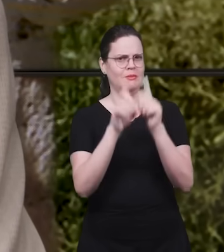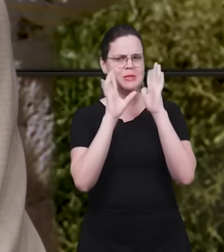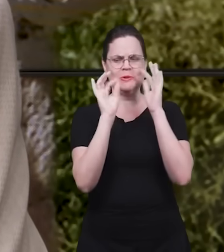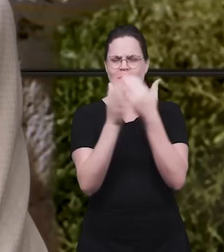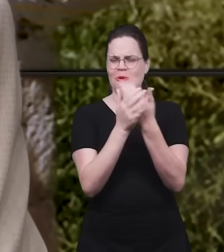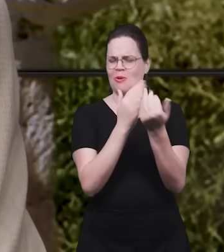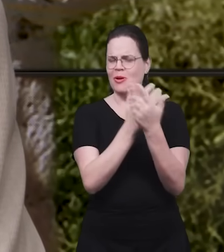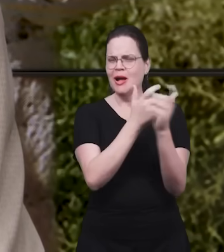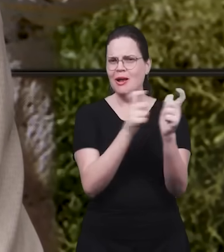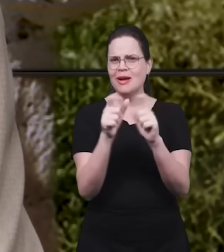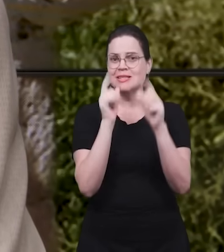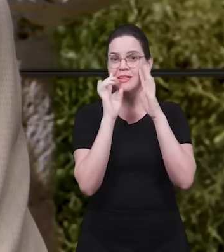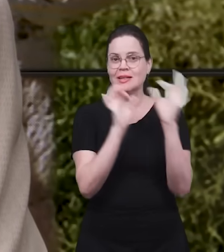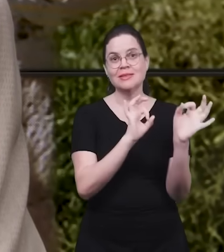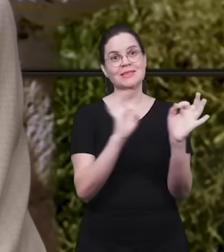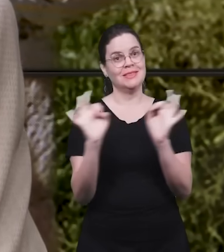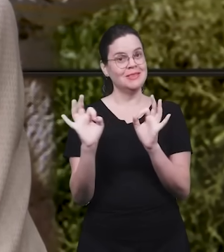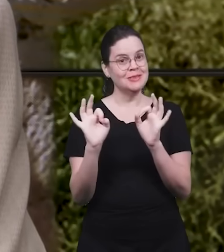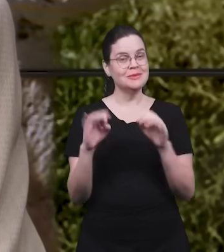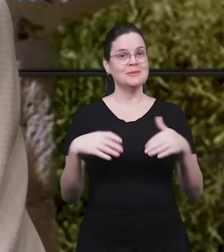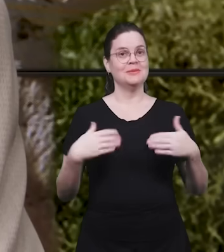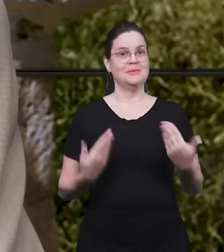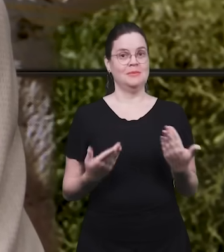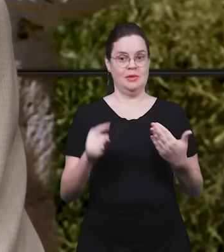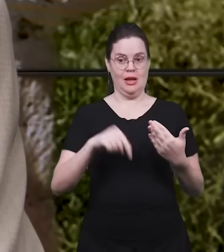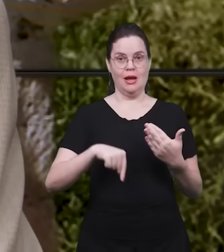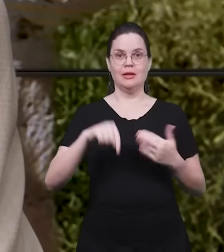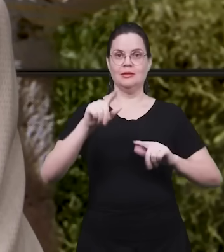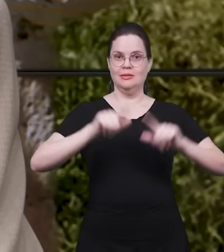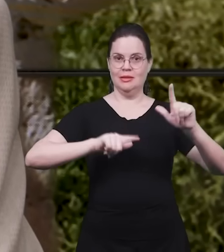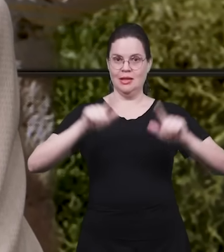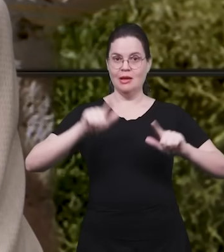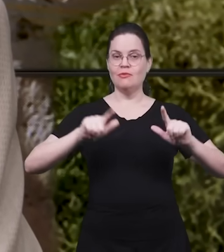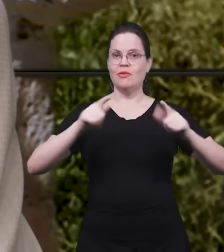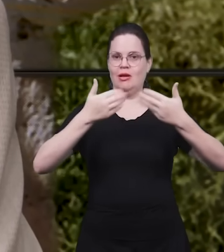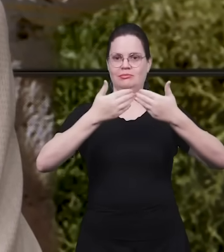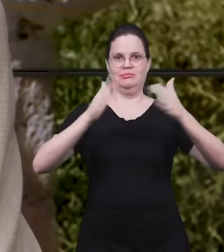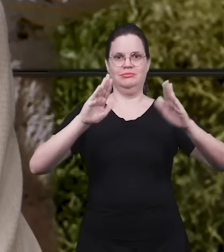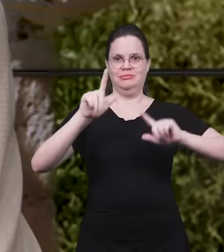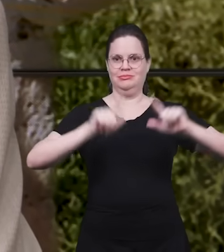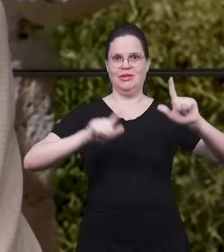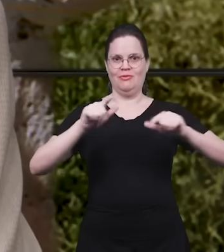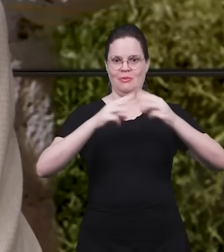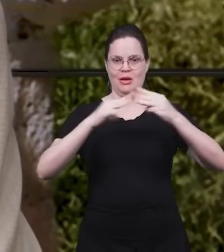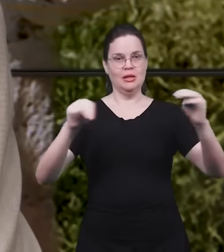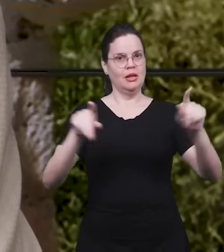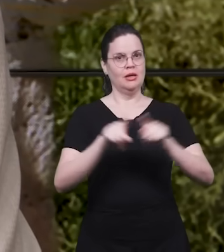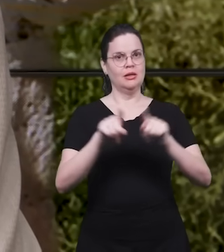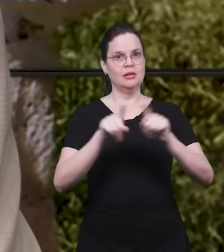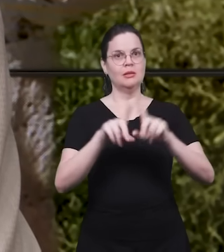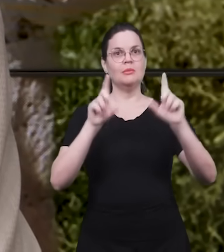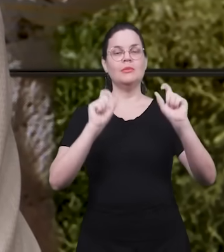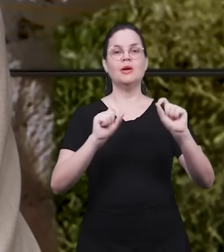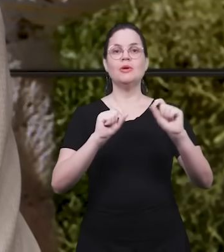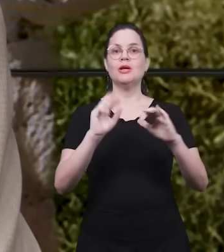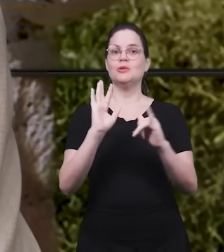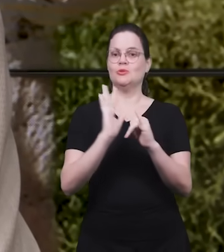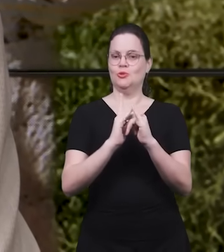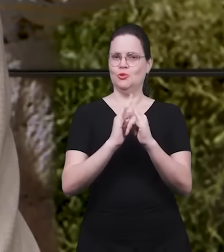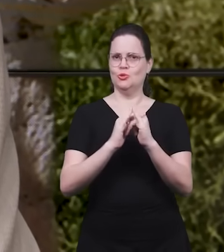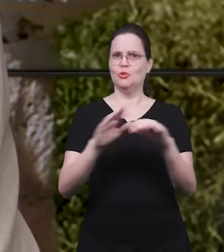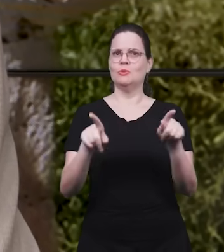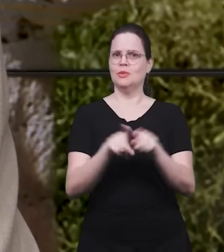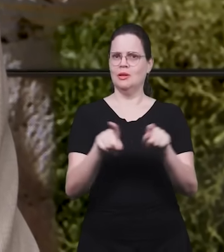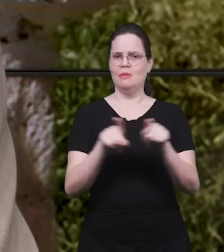trabalho, onde você estiver nos assistindo. Aliás, além de estarmos transmitindo pela TV aberta, nós também estamos transmitindo através do